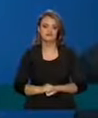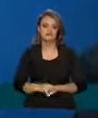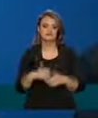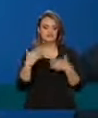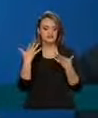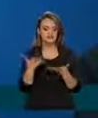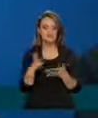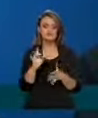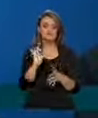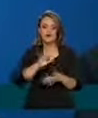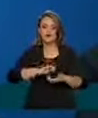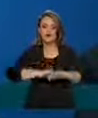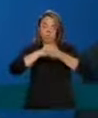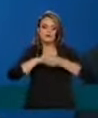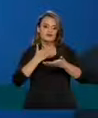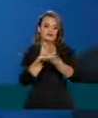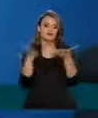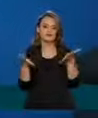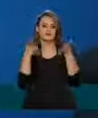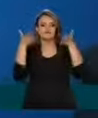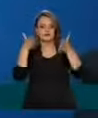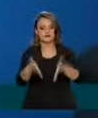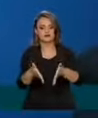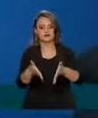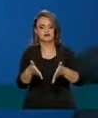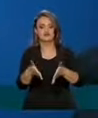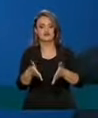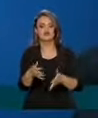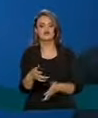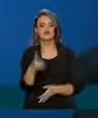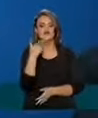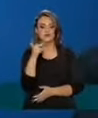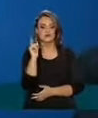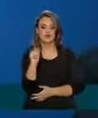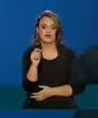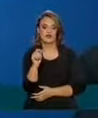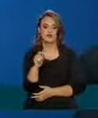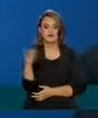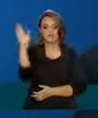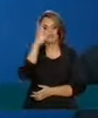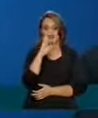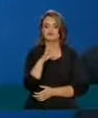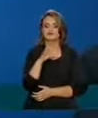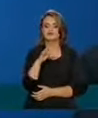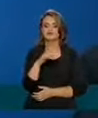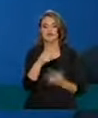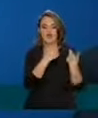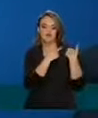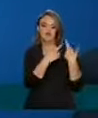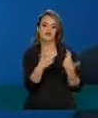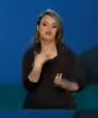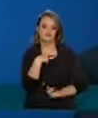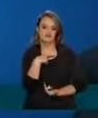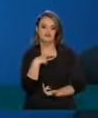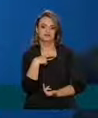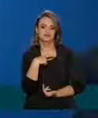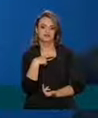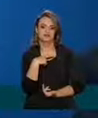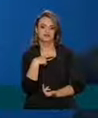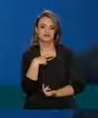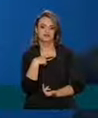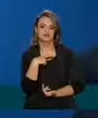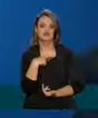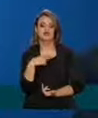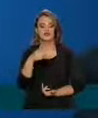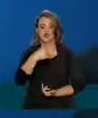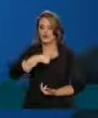humanizada todos momento apenas com a 12 movidos dizer que o país o Brasil um país responsável que